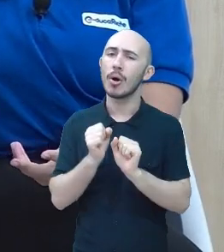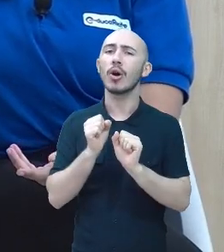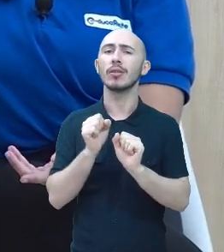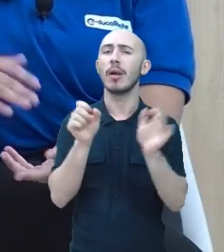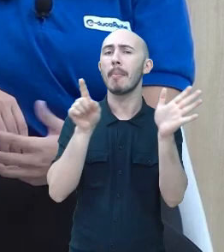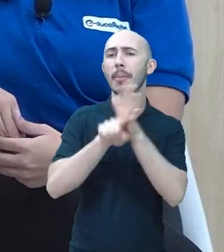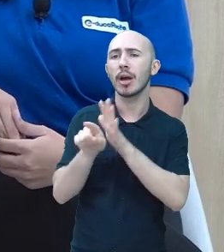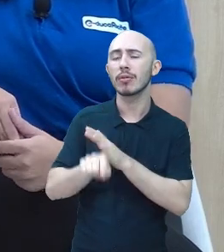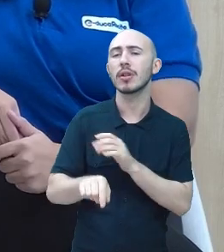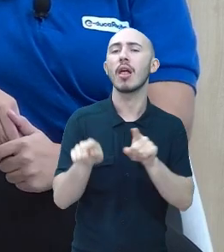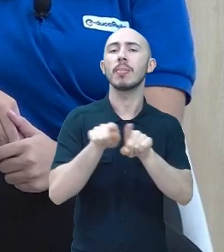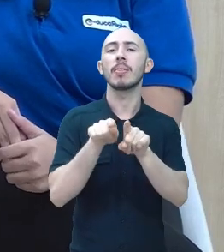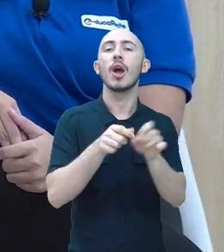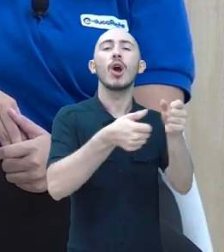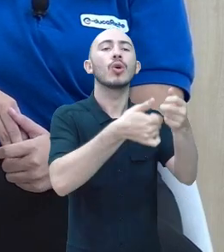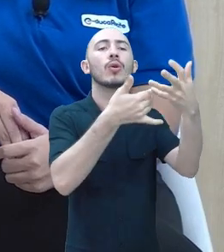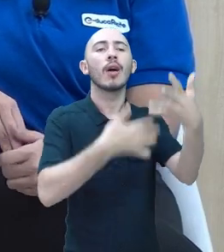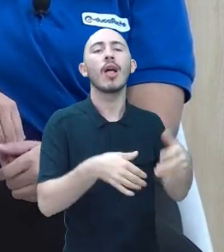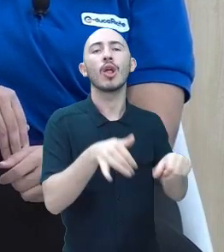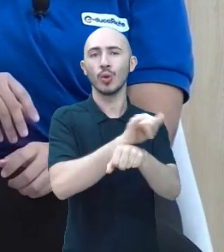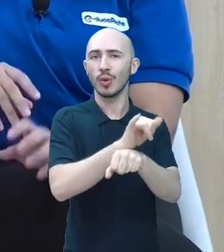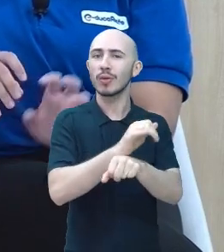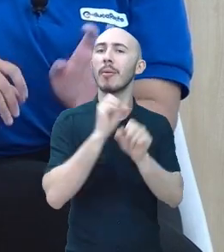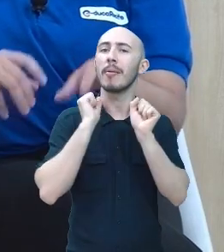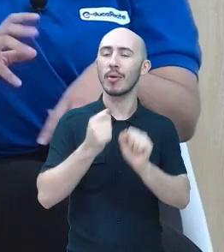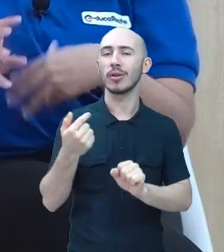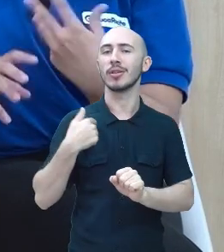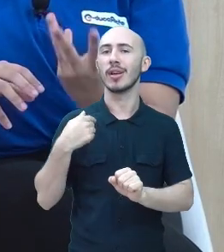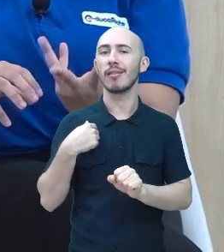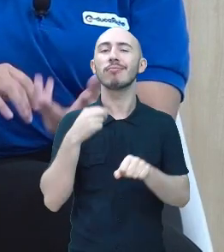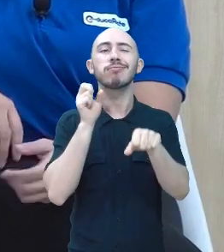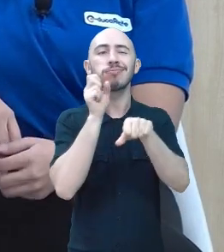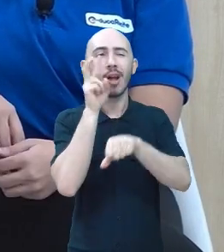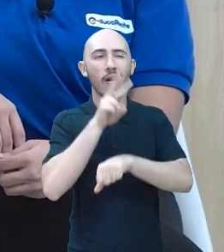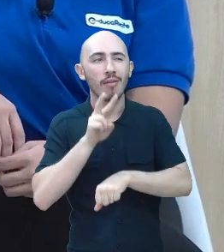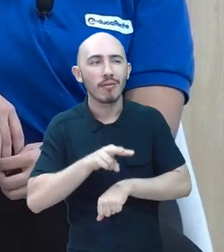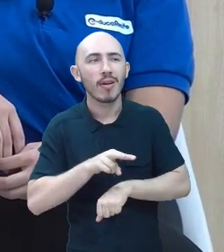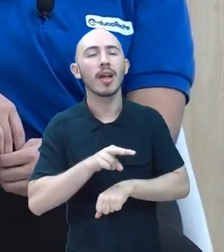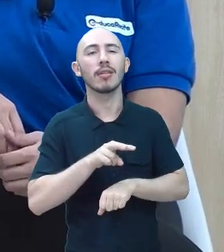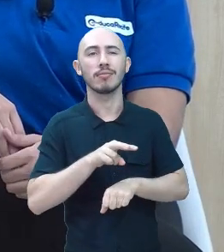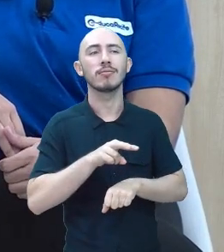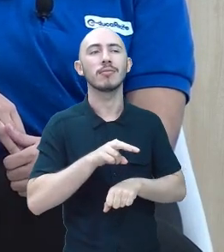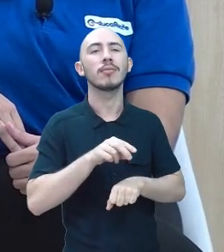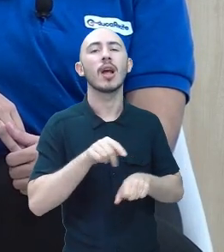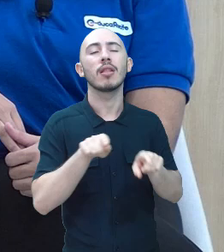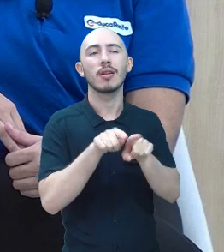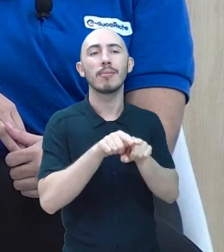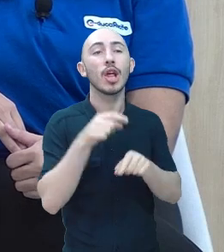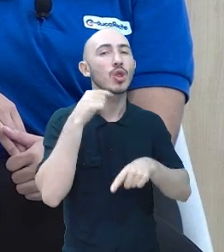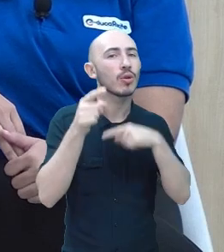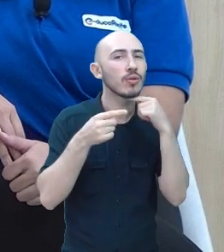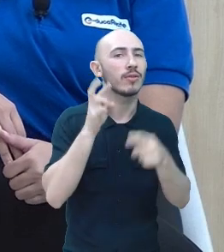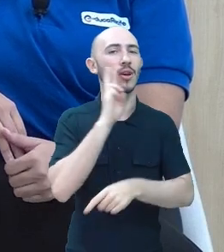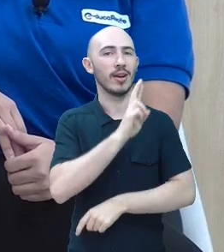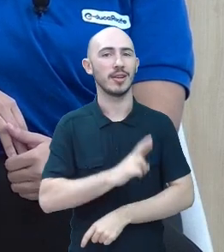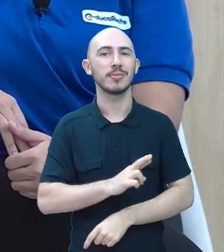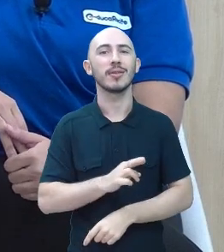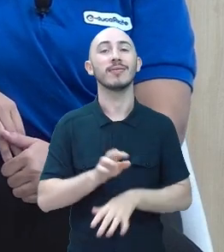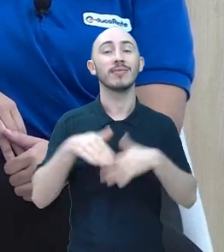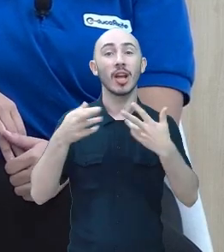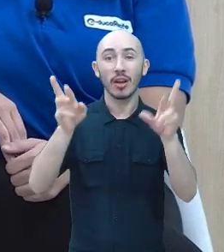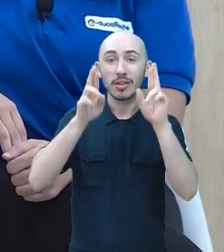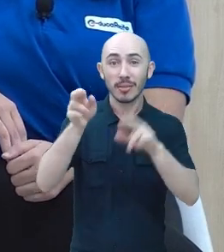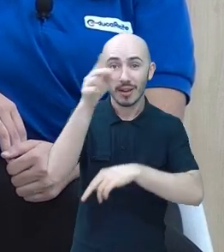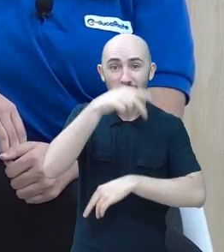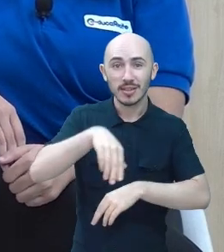podem comentar lá no YouTube e eu poderei responder depois as dúvidas de vocês, tá certo? Espero